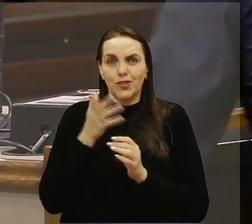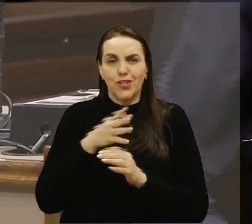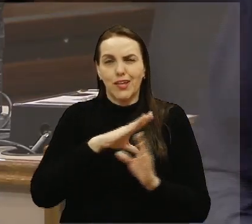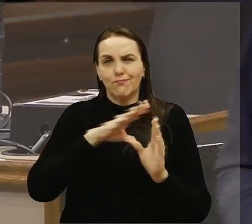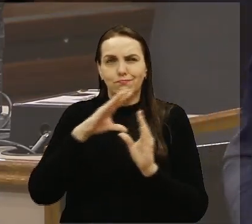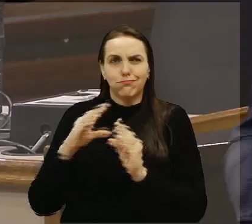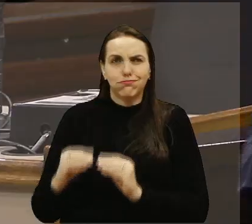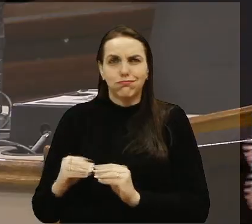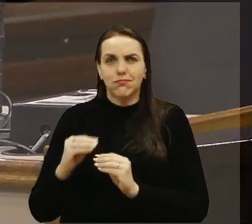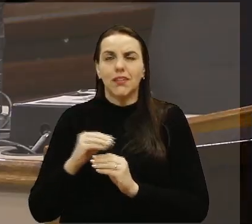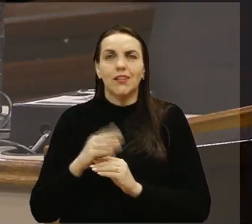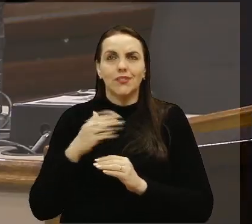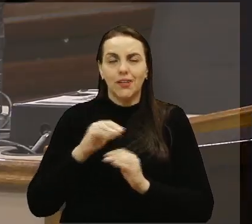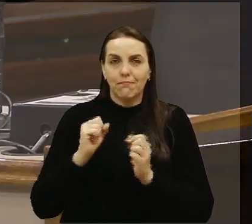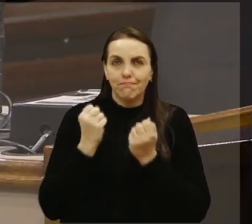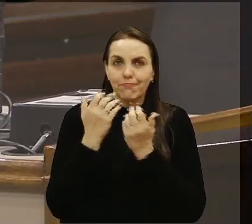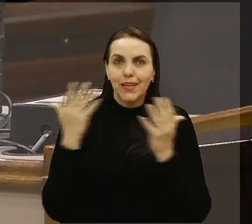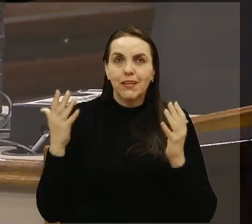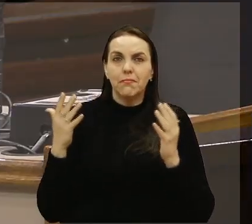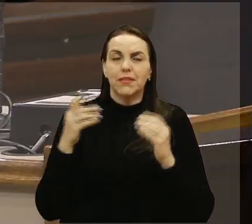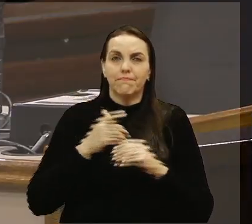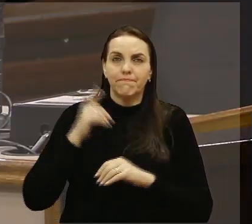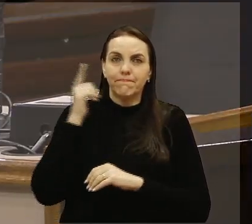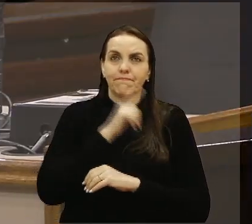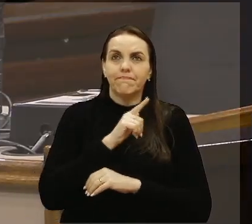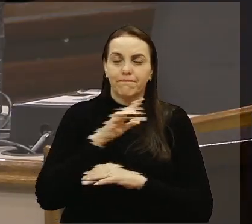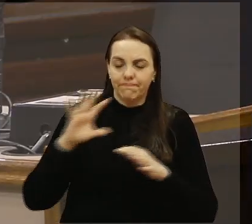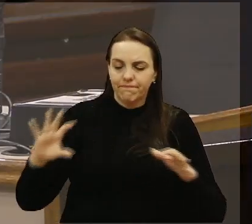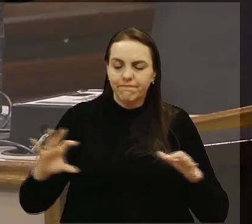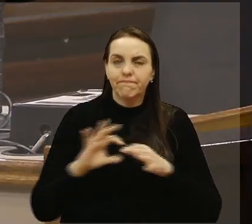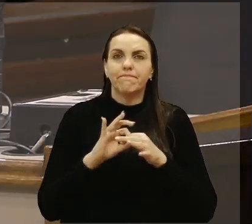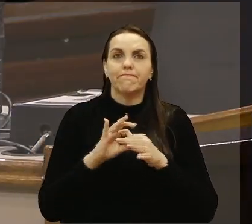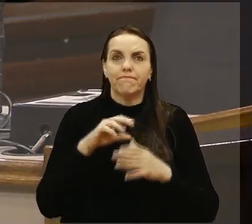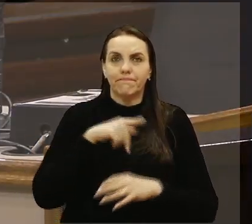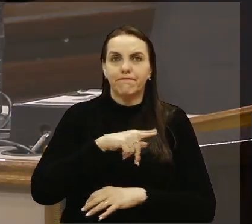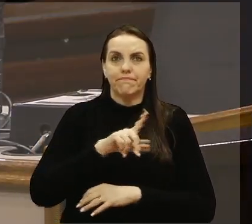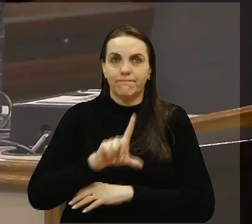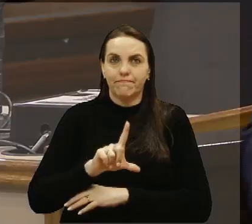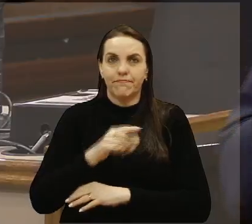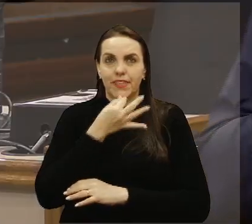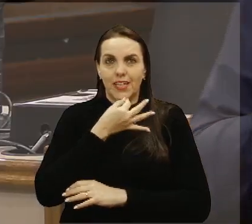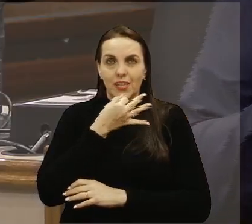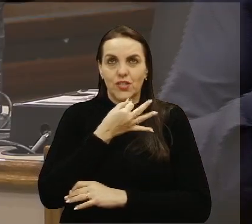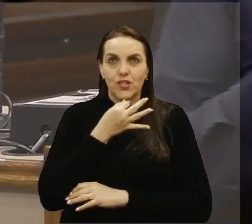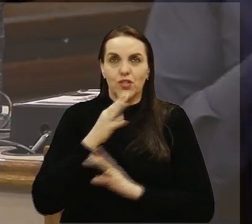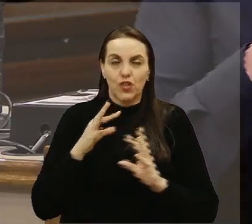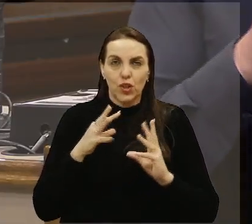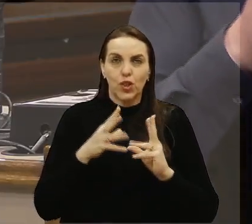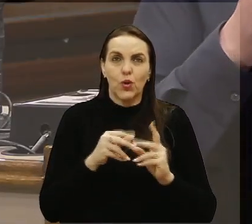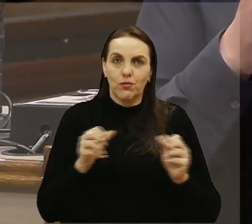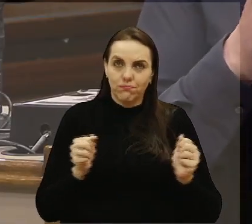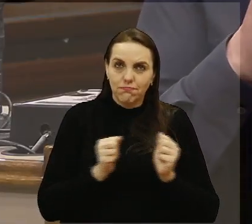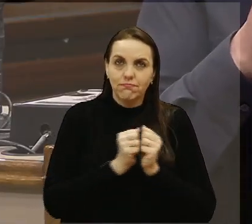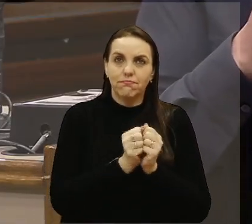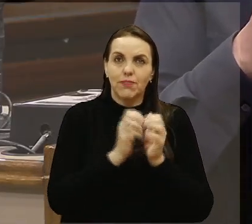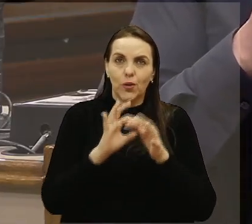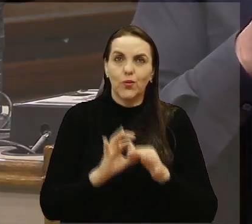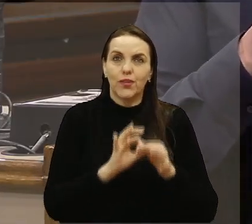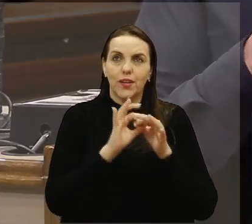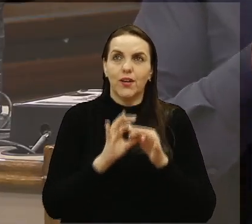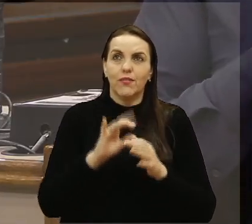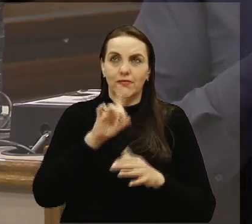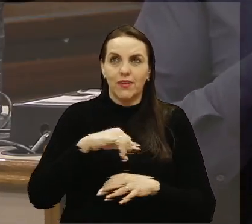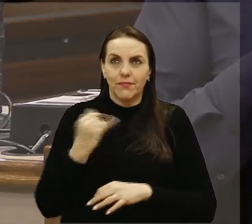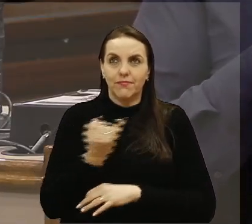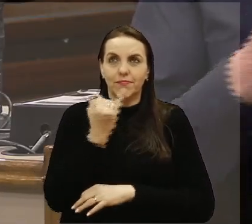ligou, o pessoal me dando os parabéns por eu ter conseguido unir o PL em Caxias, se uniram todos. Então, foi um grande feito.